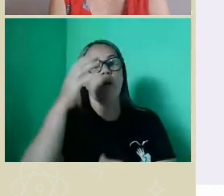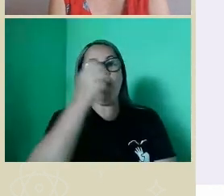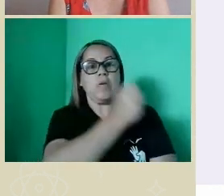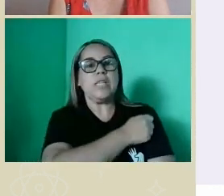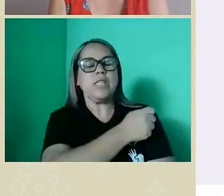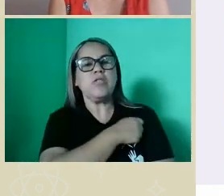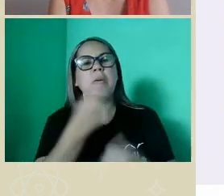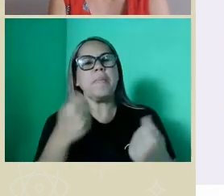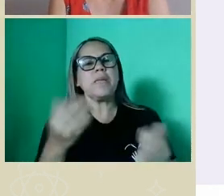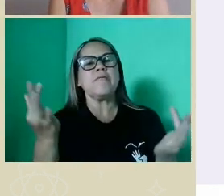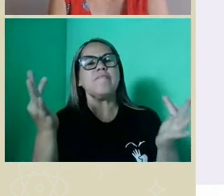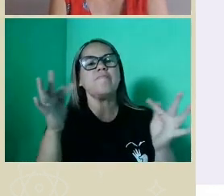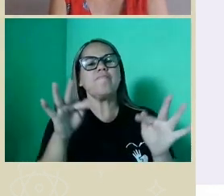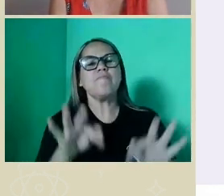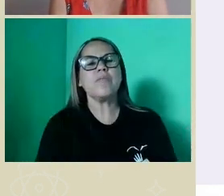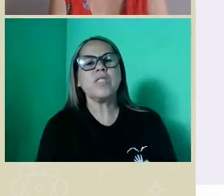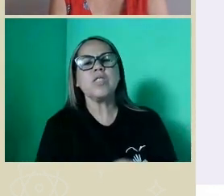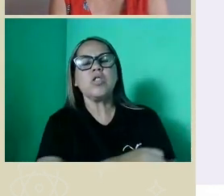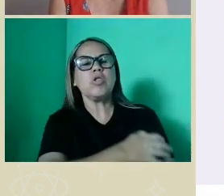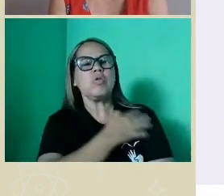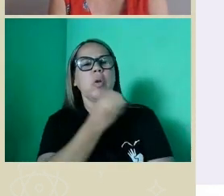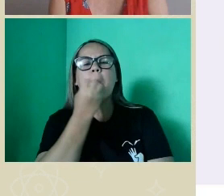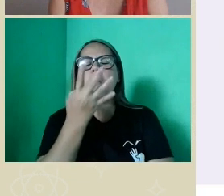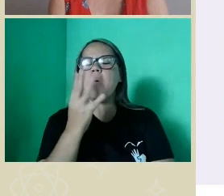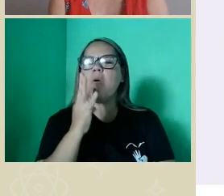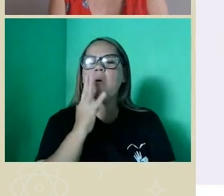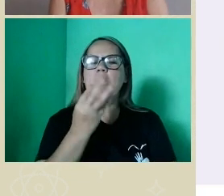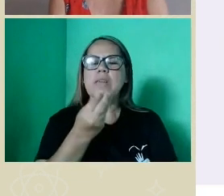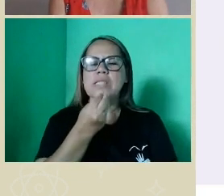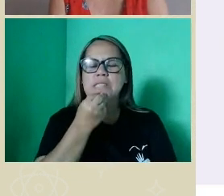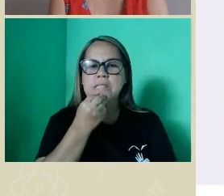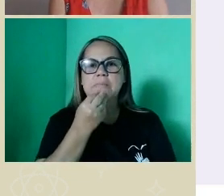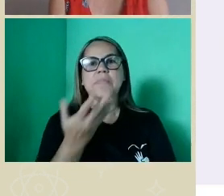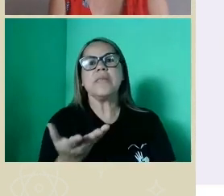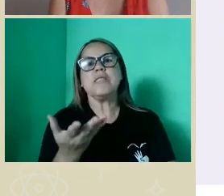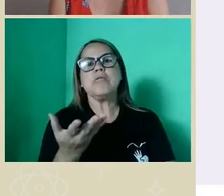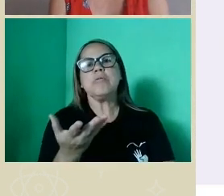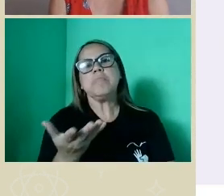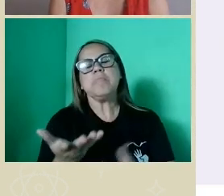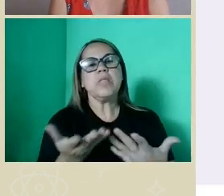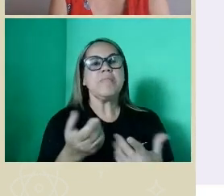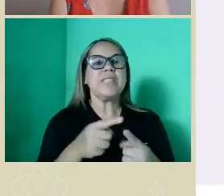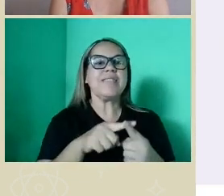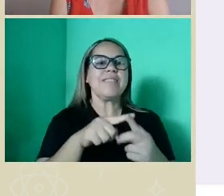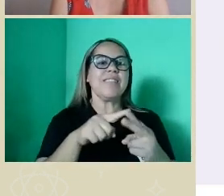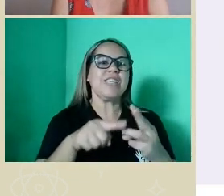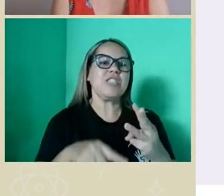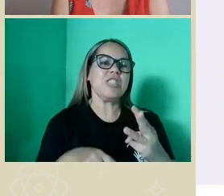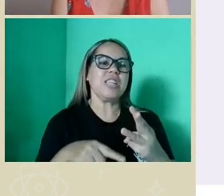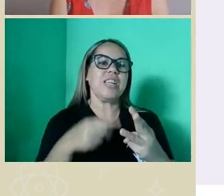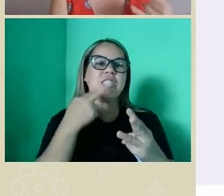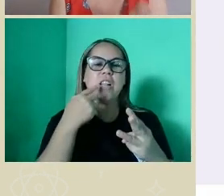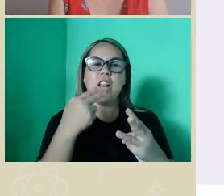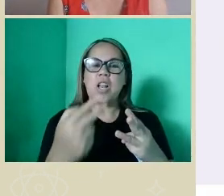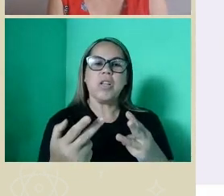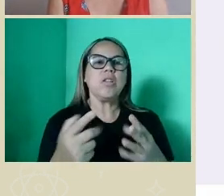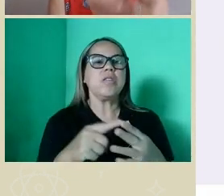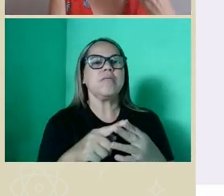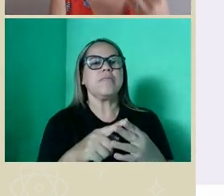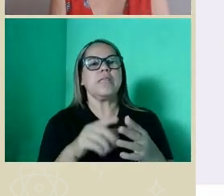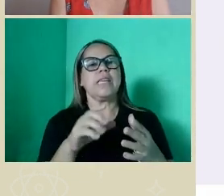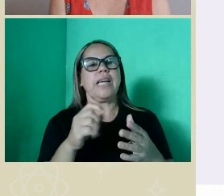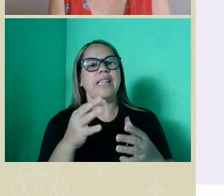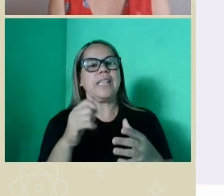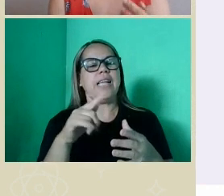finalizar a escolarização com um bom conhecimento pelo menos das três línguas curriculares catalão